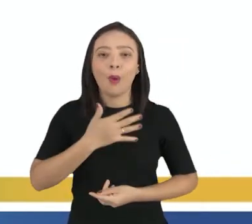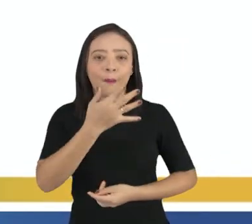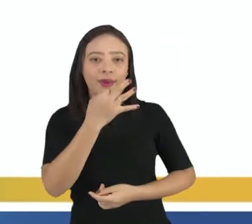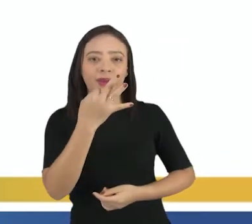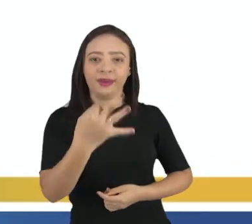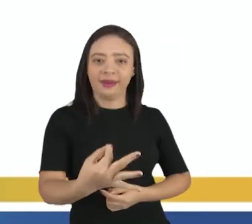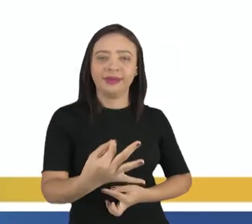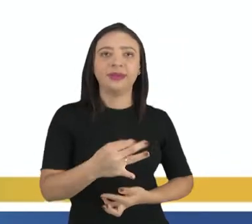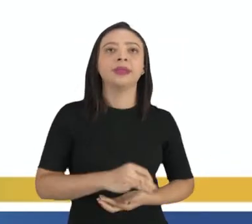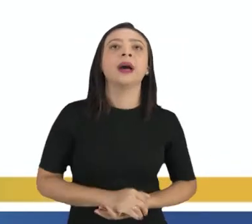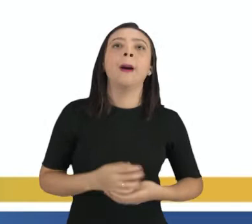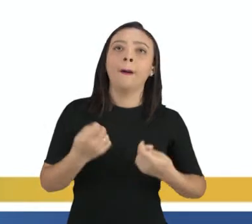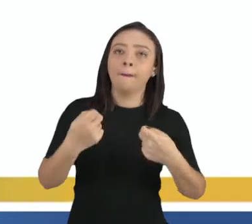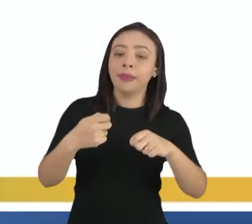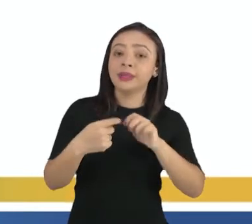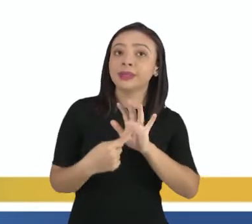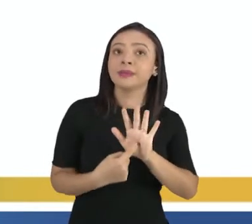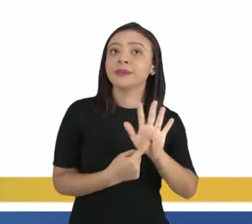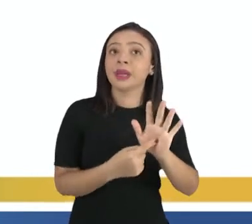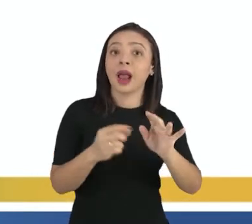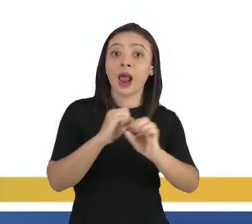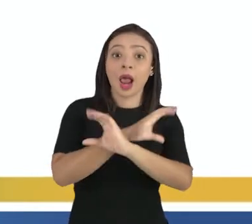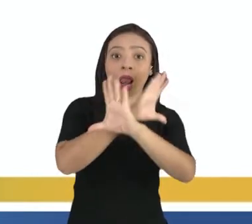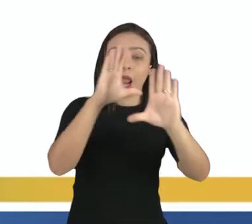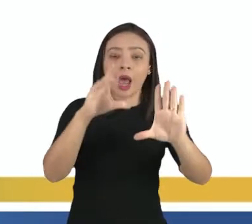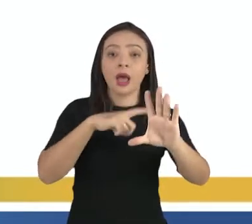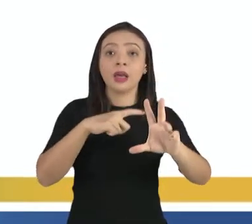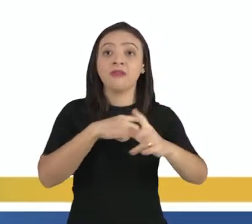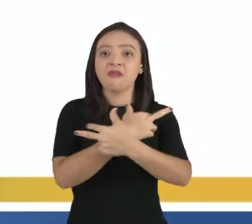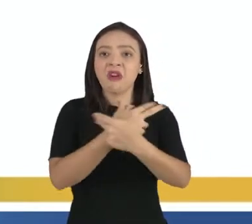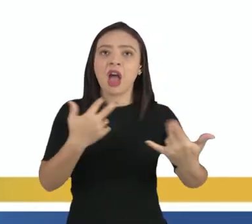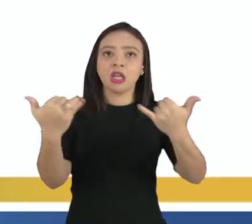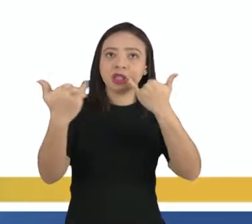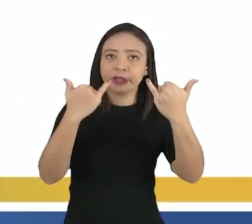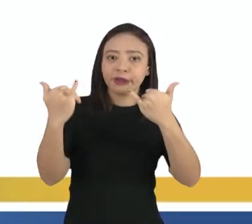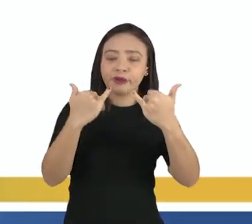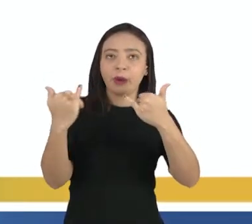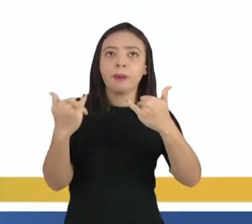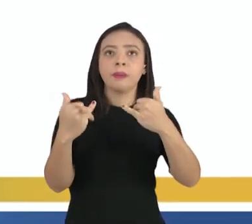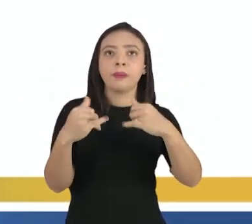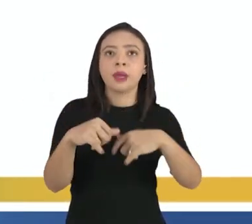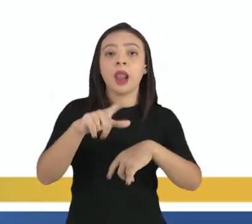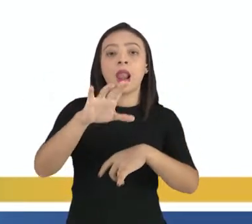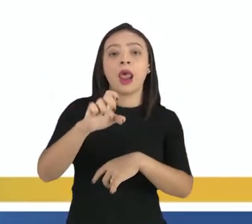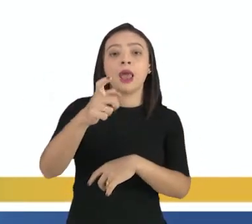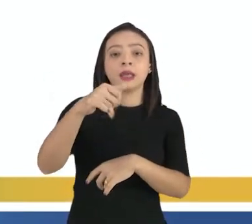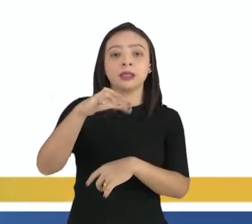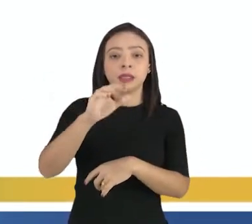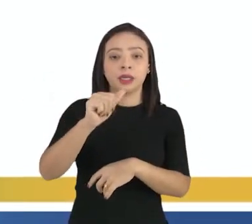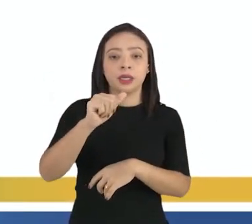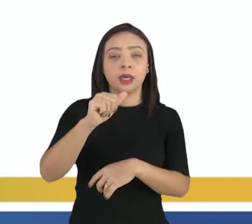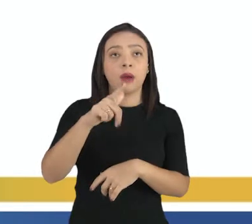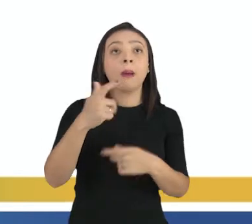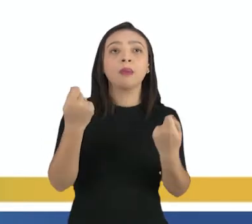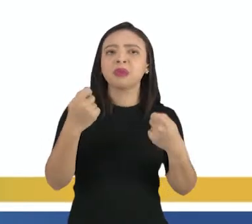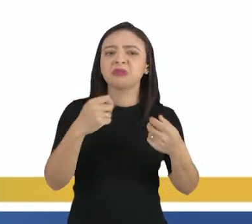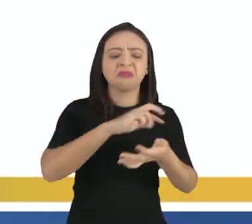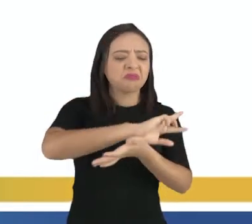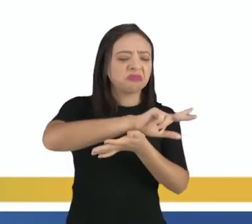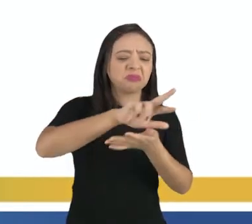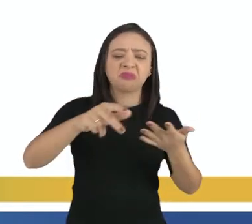deve ser claro de riqueza lexical podemos tratar qualquer tema ou assunto